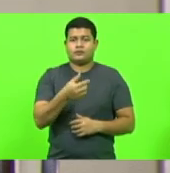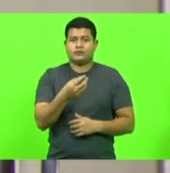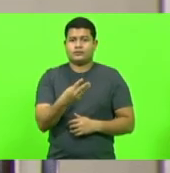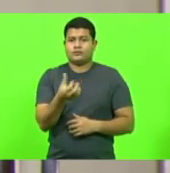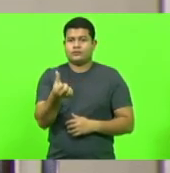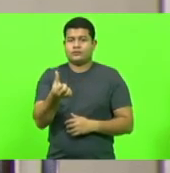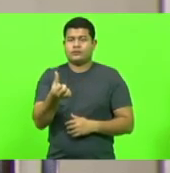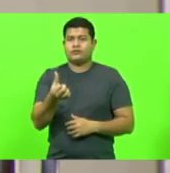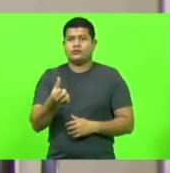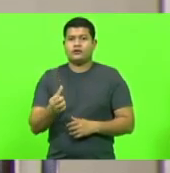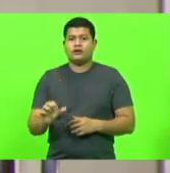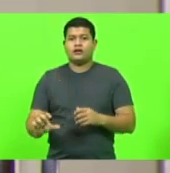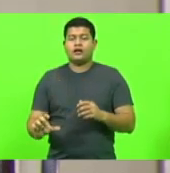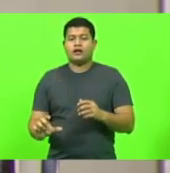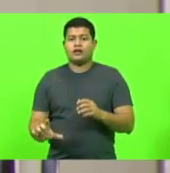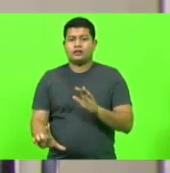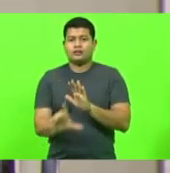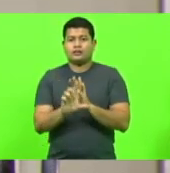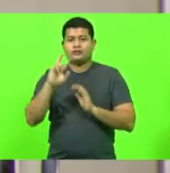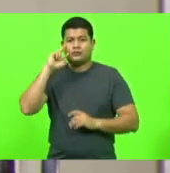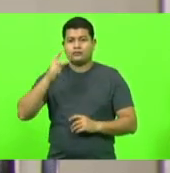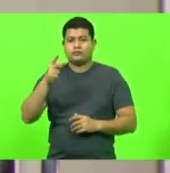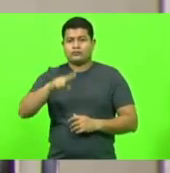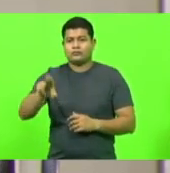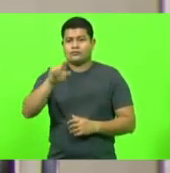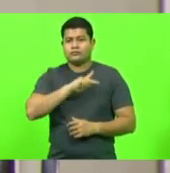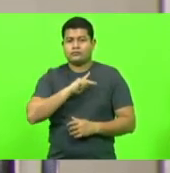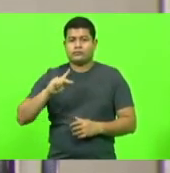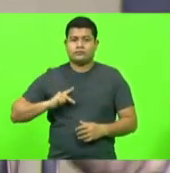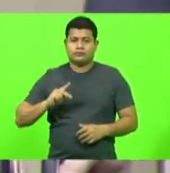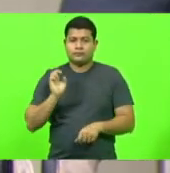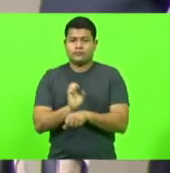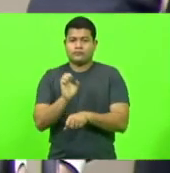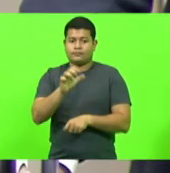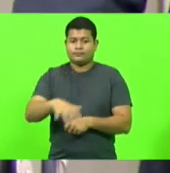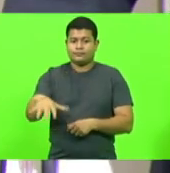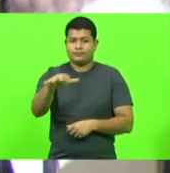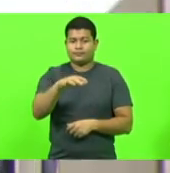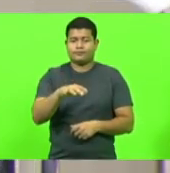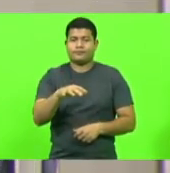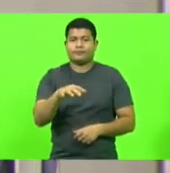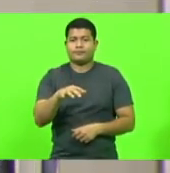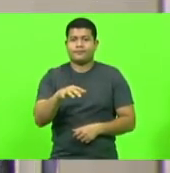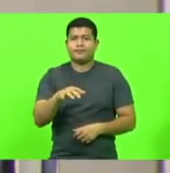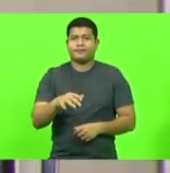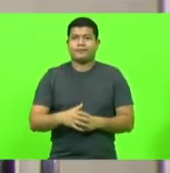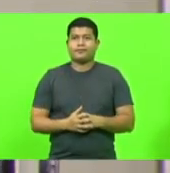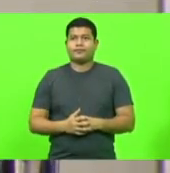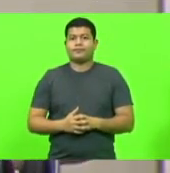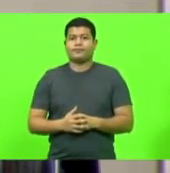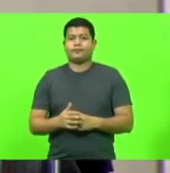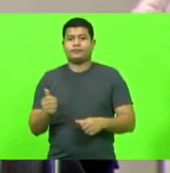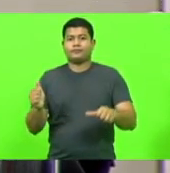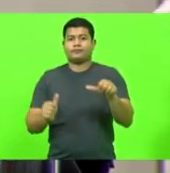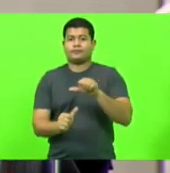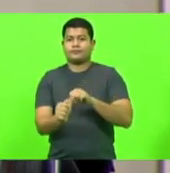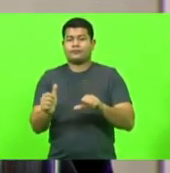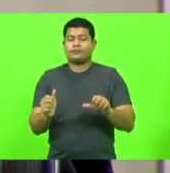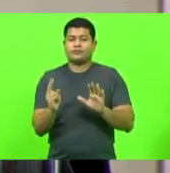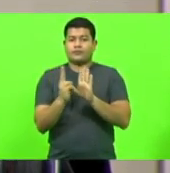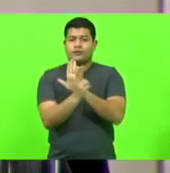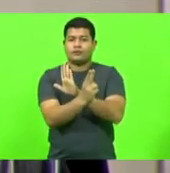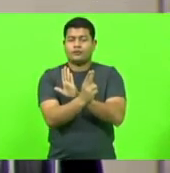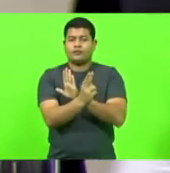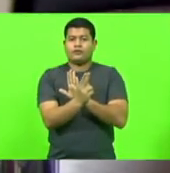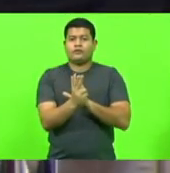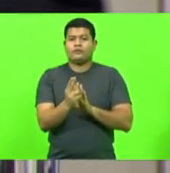consolida as leis que dispõem sobre o reconhecimento de utilidade pública estadual no âmbito do Estado de Santa Catarina, para alterar a denominação